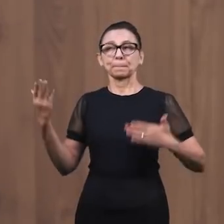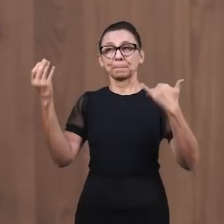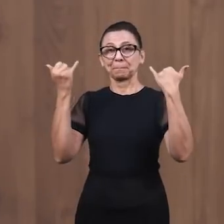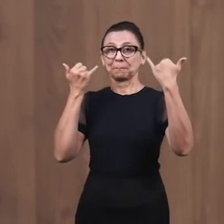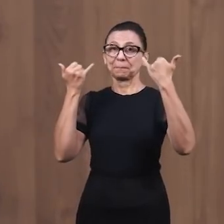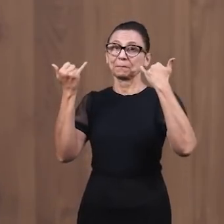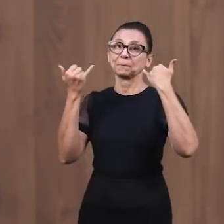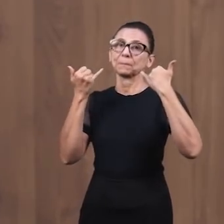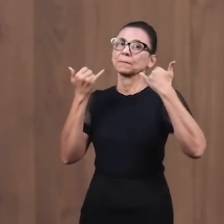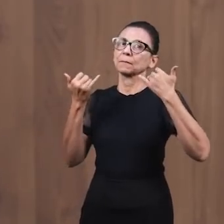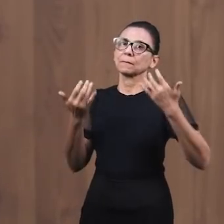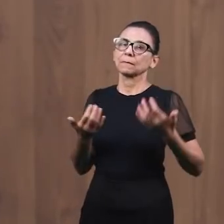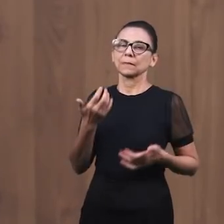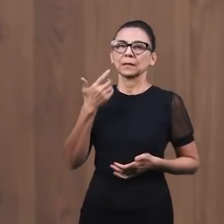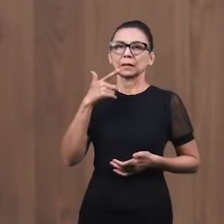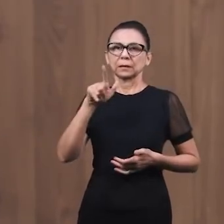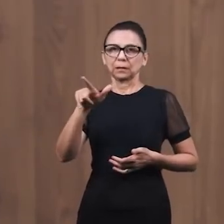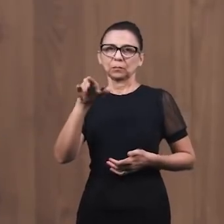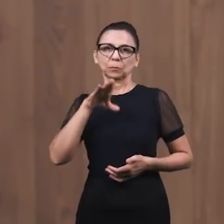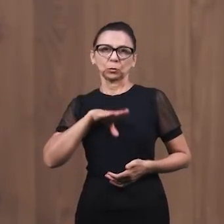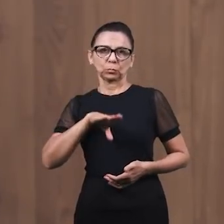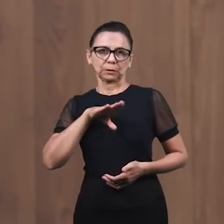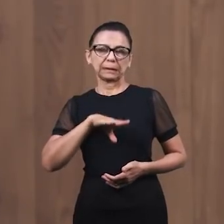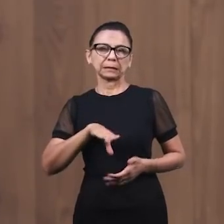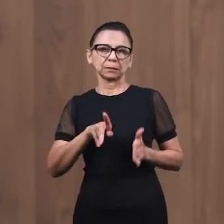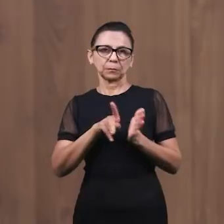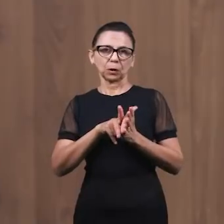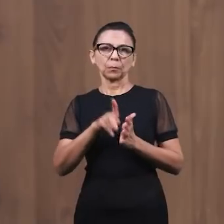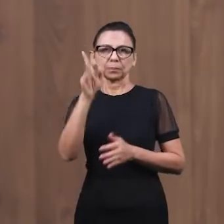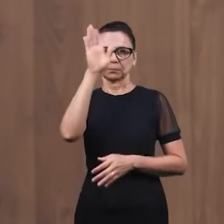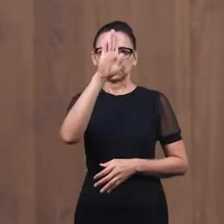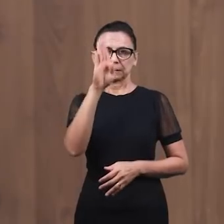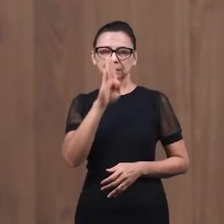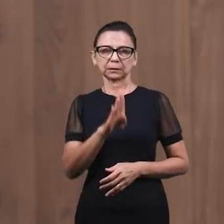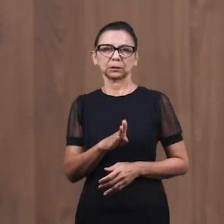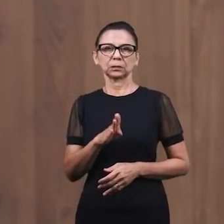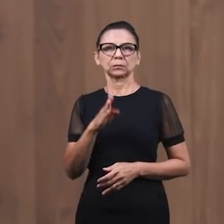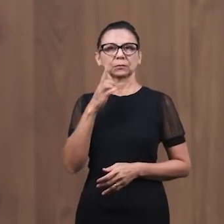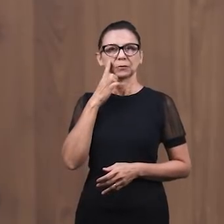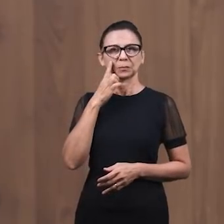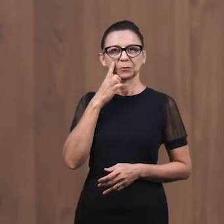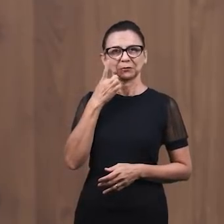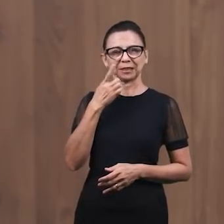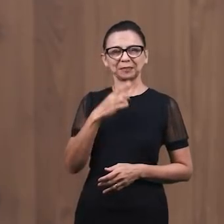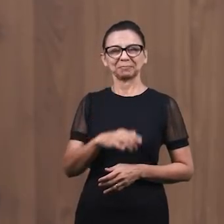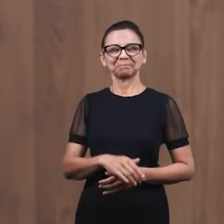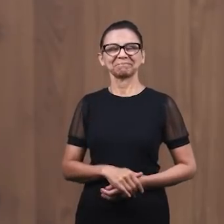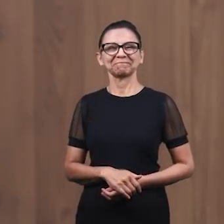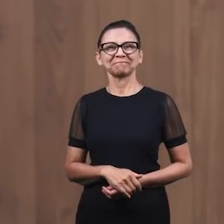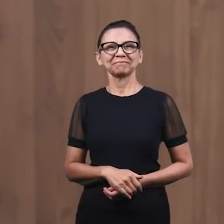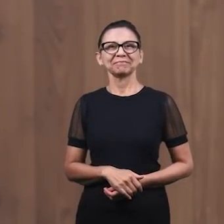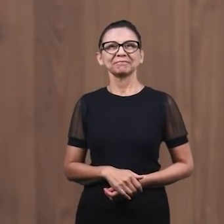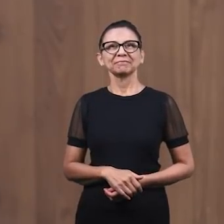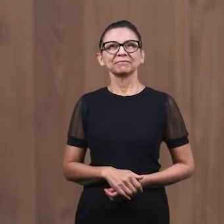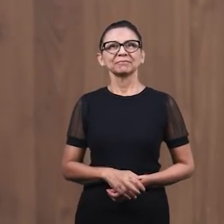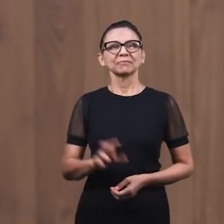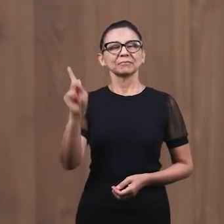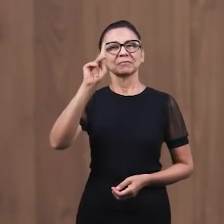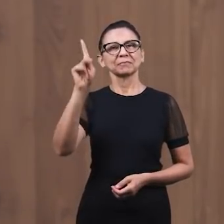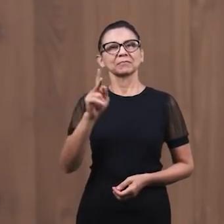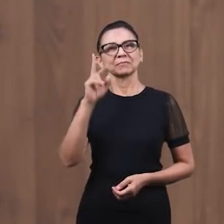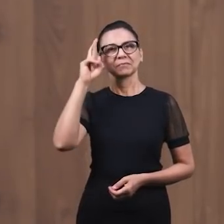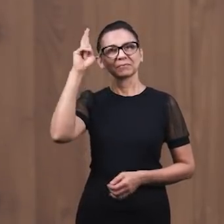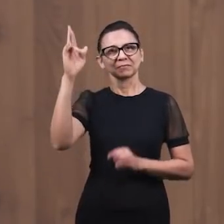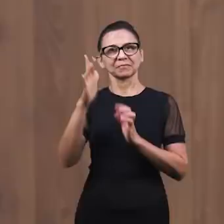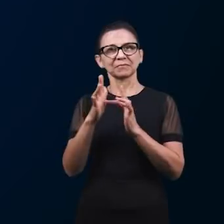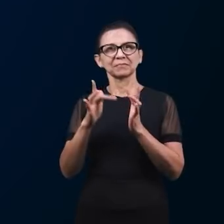uma informação, naturalmente em língua portuguesa, e nós vamos ouvir esse testemunho da nossa irmã. A paz do Senhor,